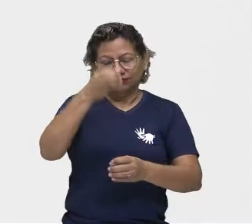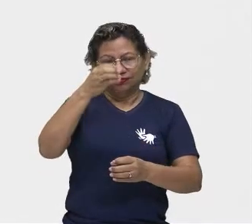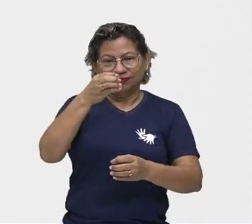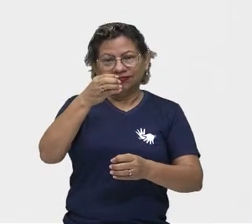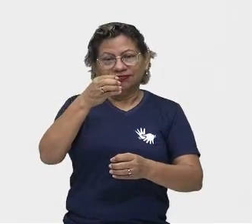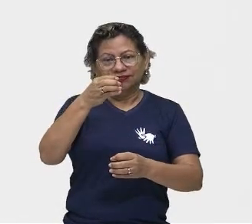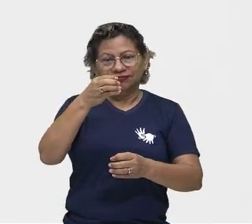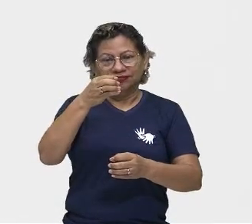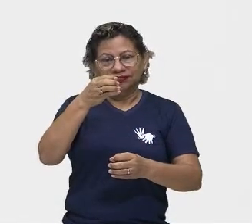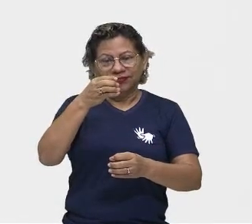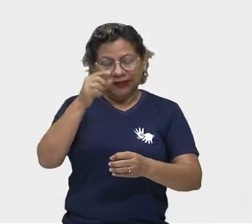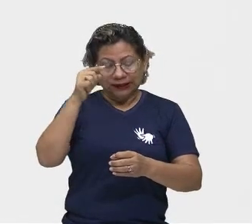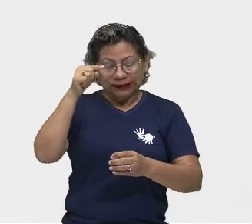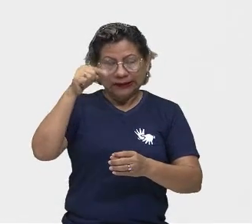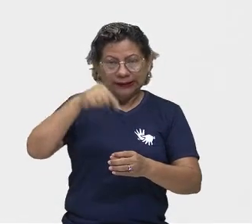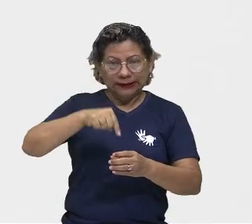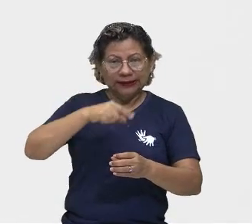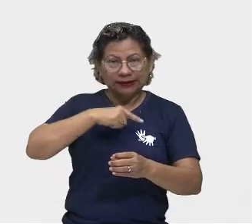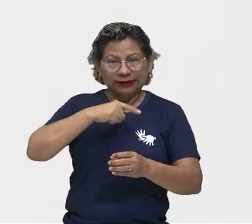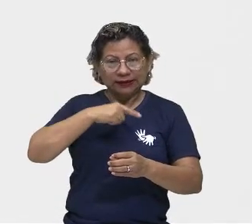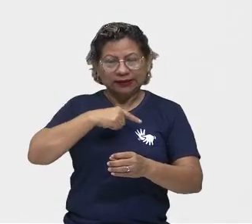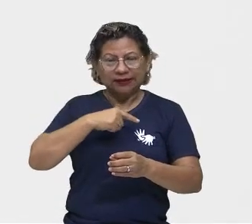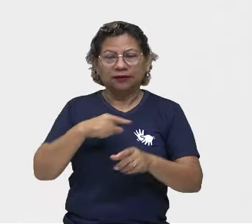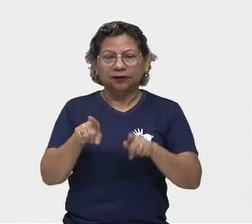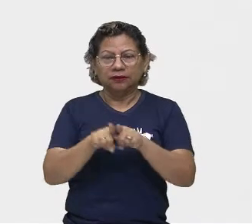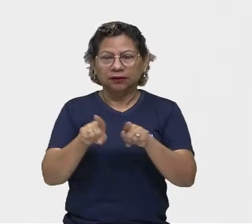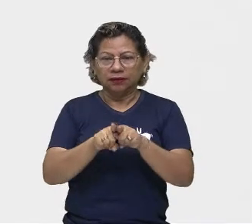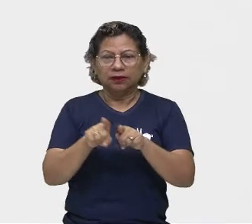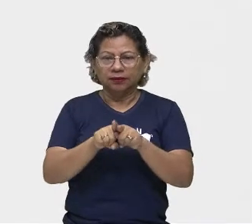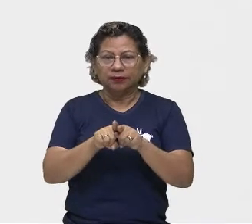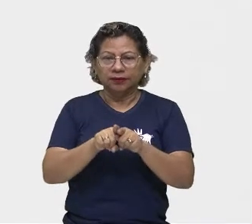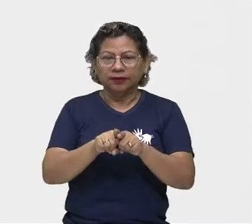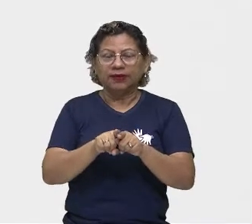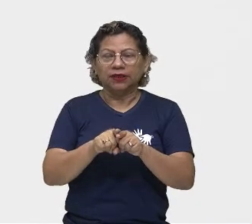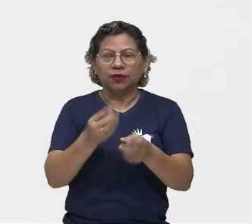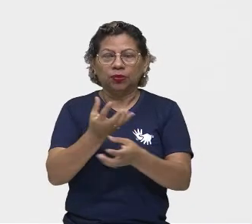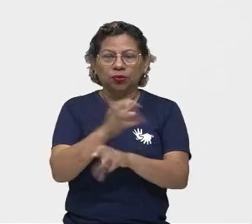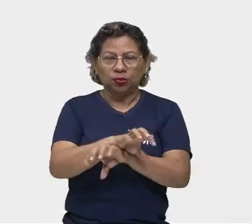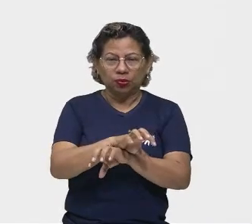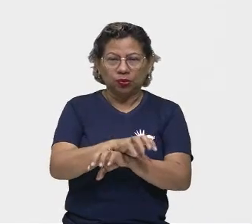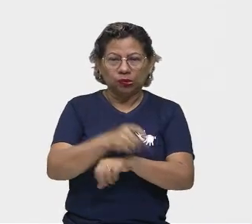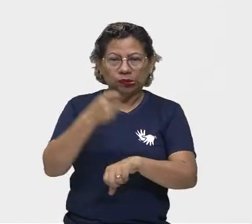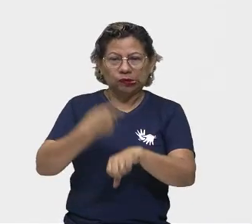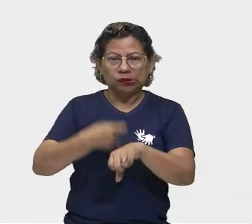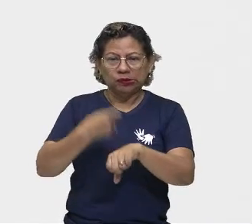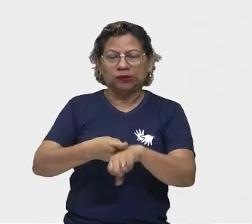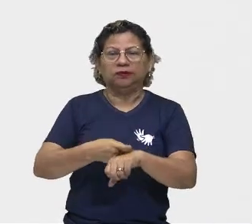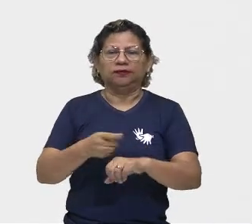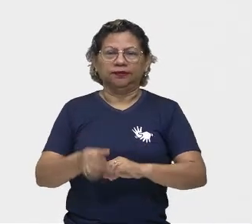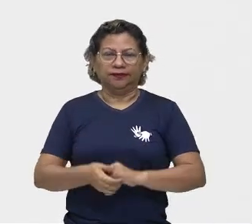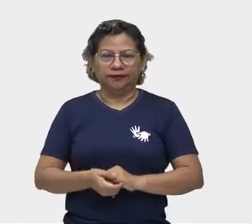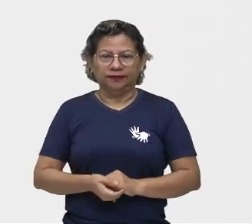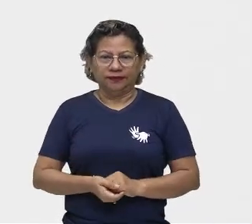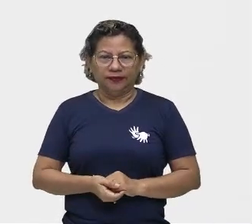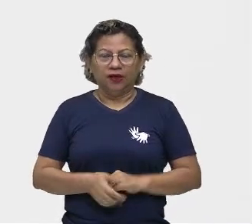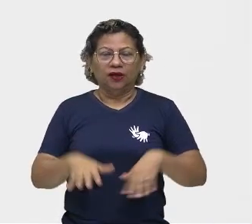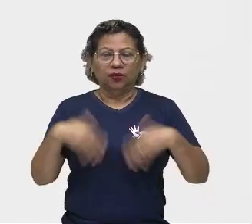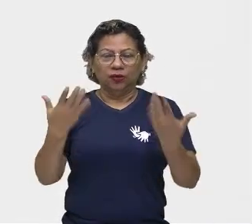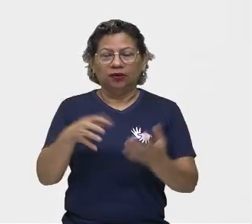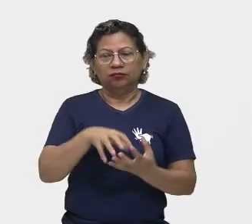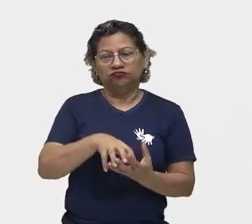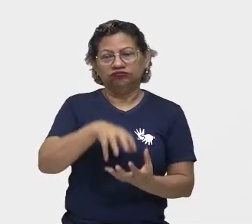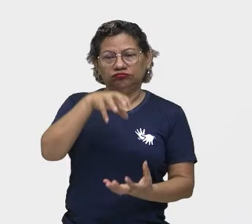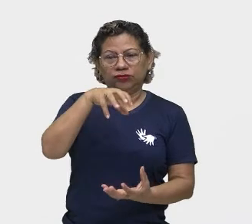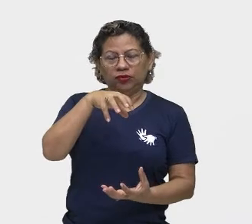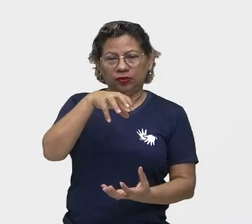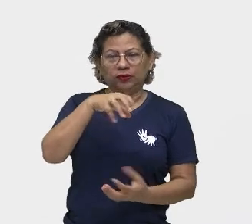estrutura mais Central ah e também estruturas ele do osso compacto tá onde ele é mais resistente é quando adulto nós